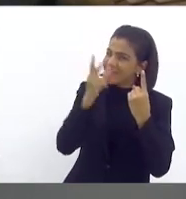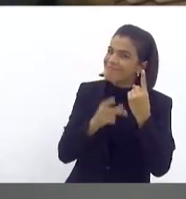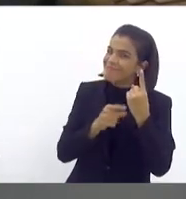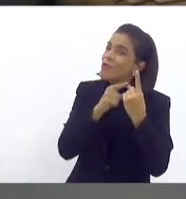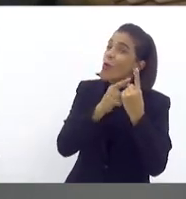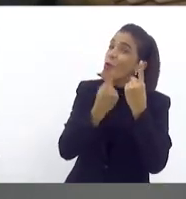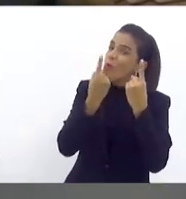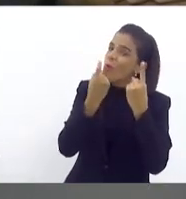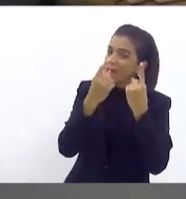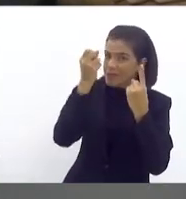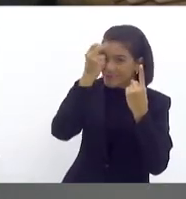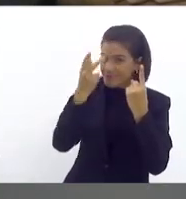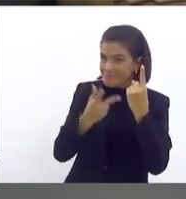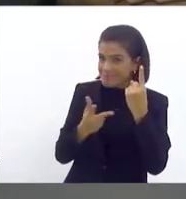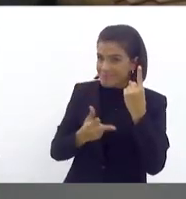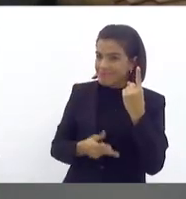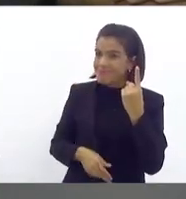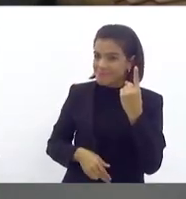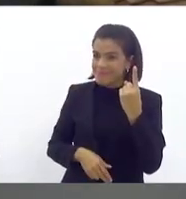um espertinho, que